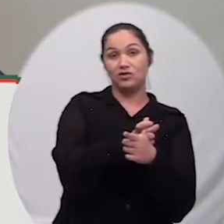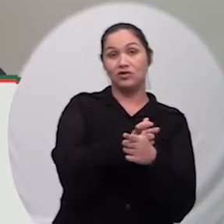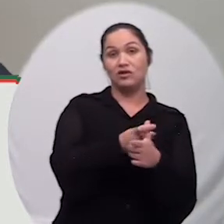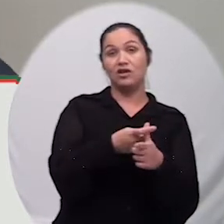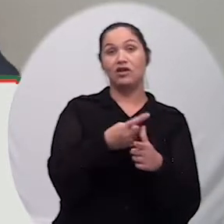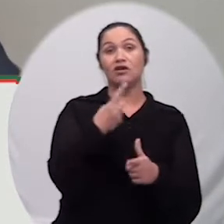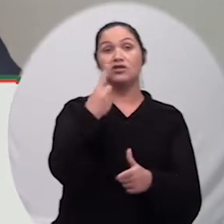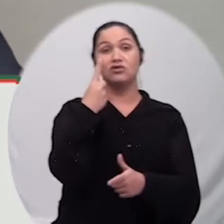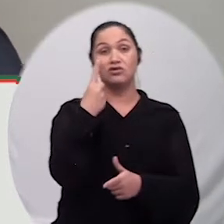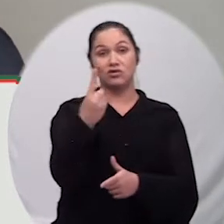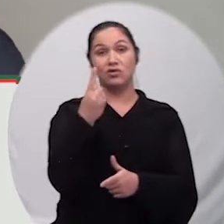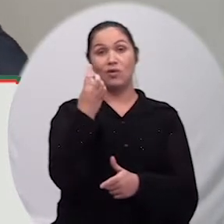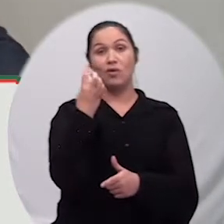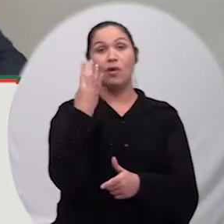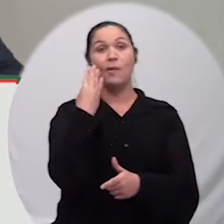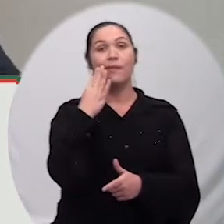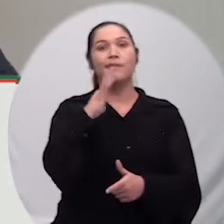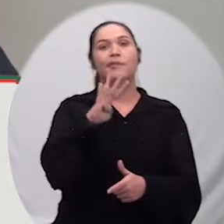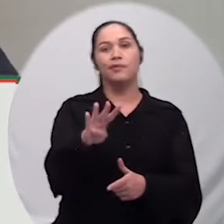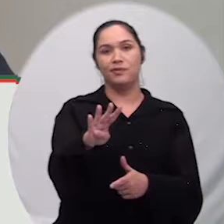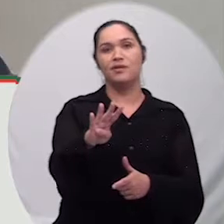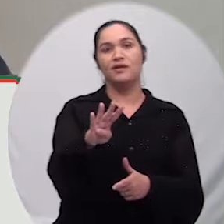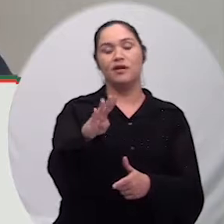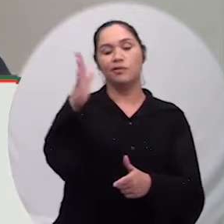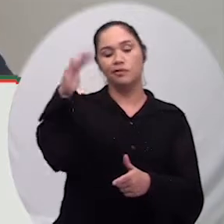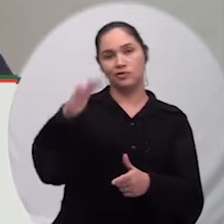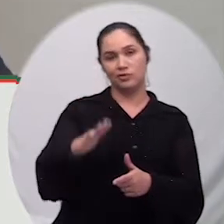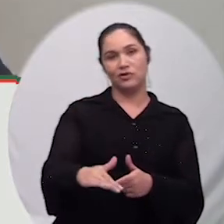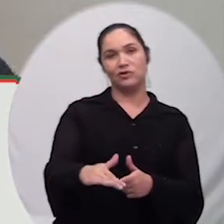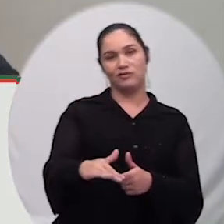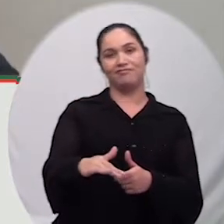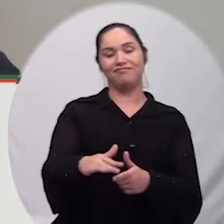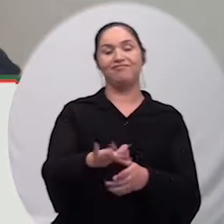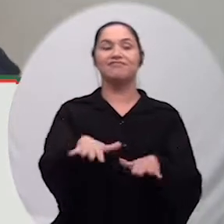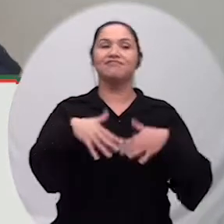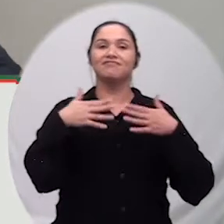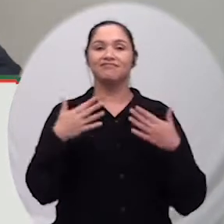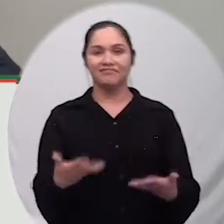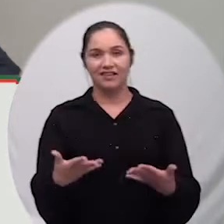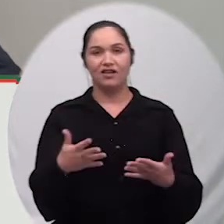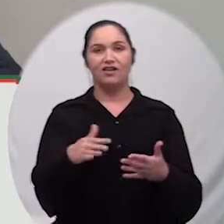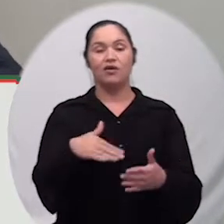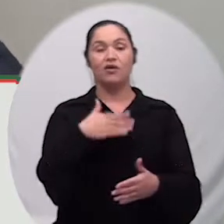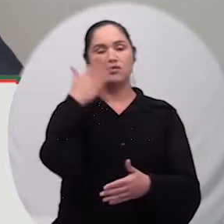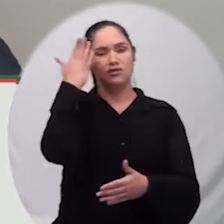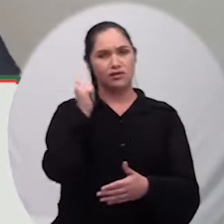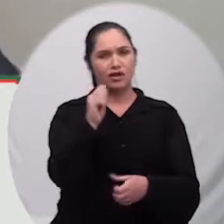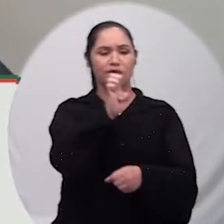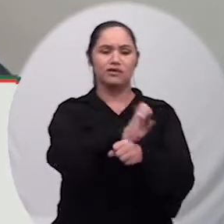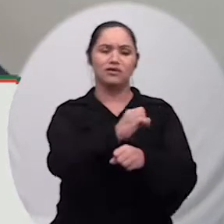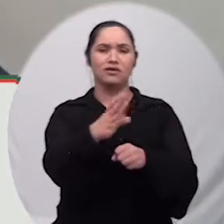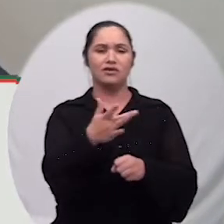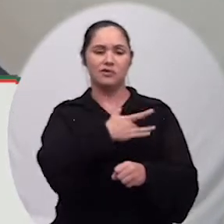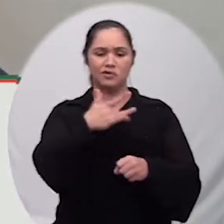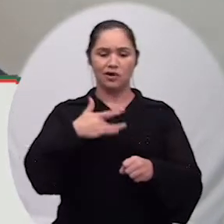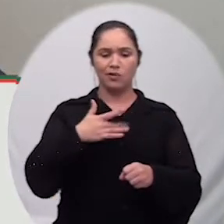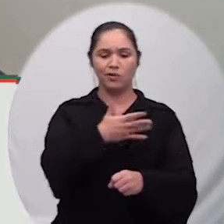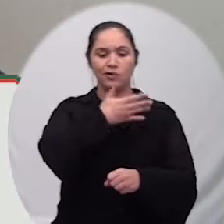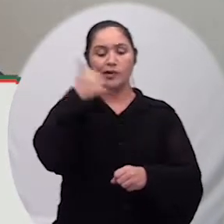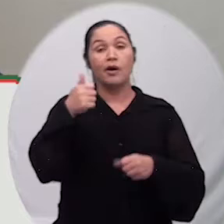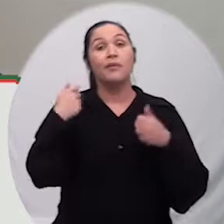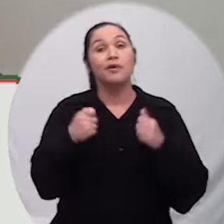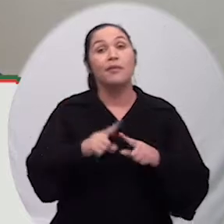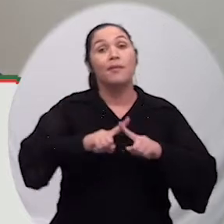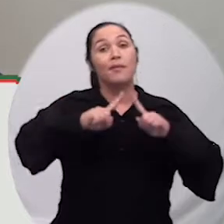1 bilhão e 80 milhões para 500 milhões de reais. E ainda sei que a saúde tem que melhorar muito no estado de Santa Catarina, a nível nacional, o